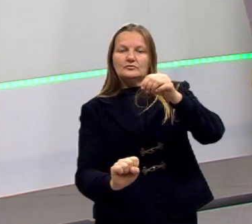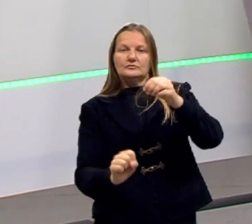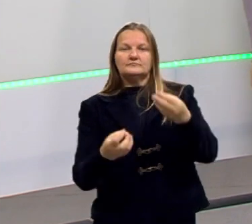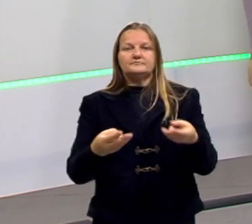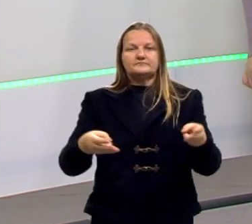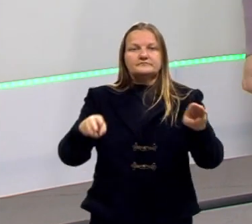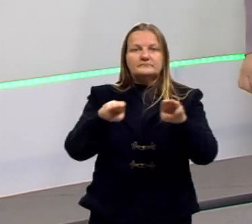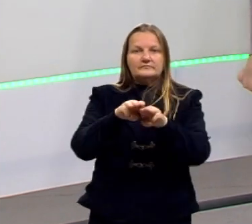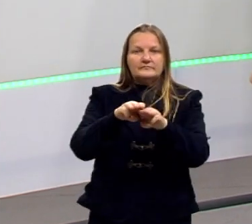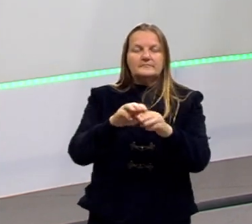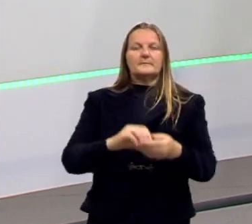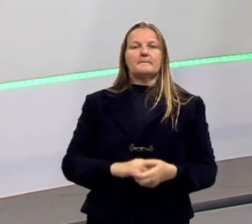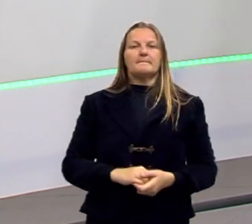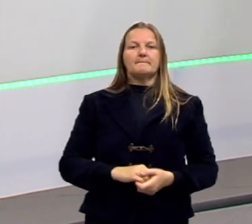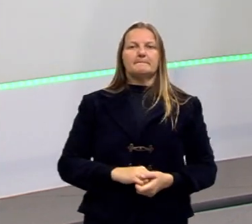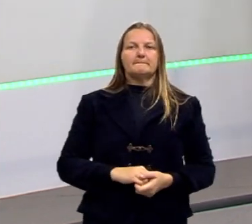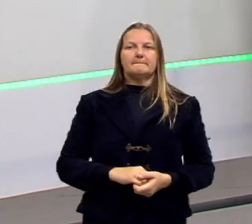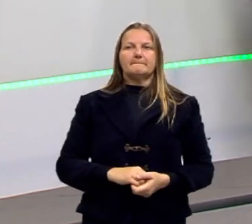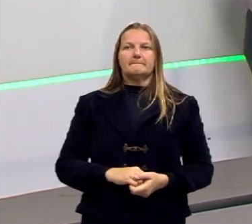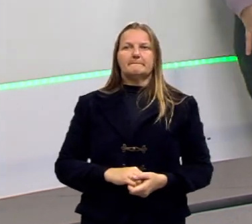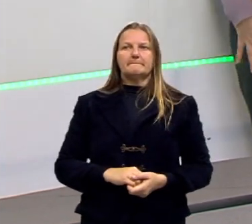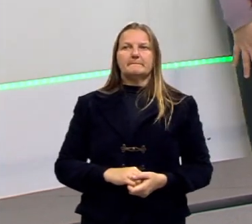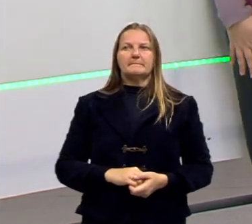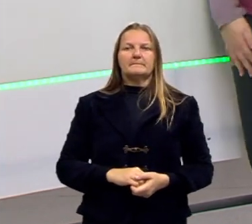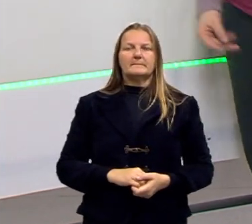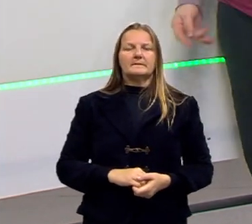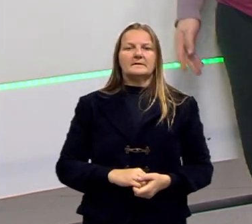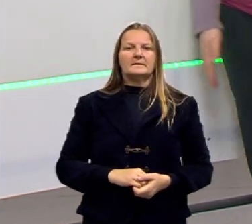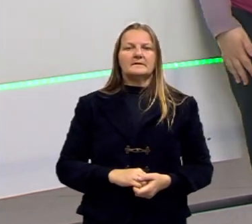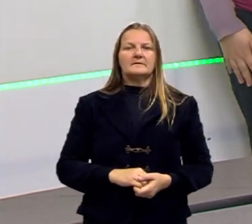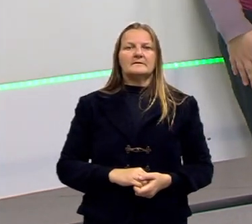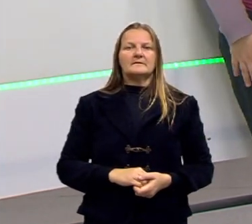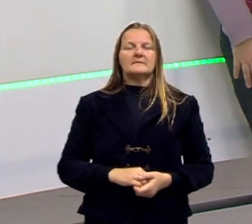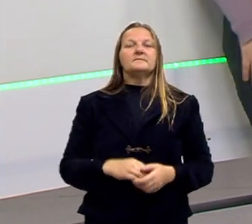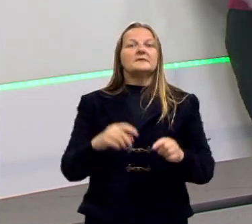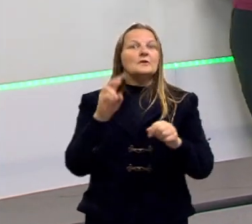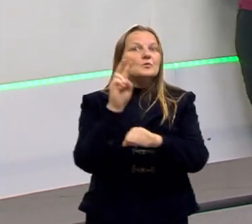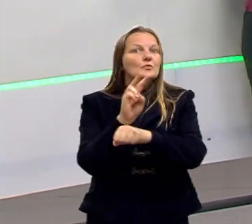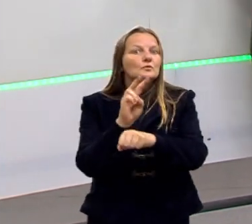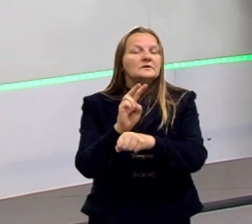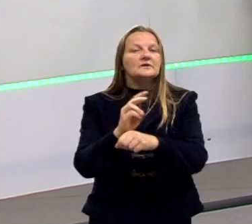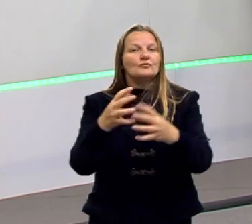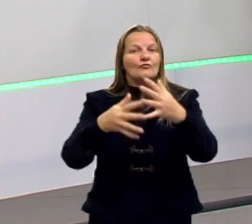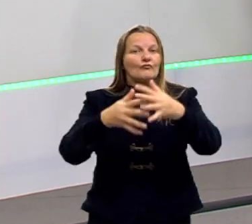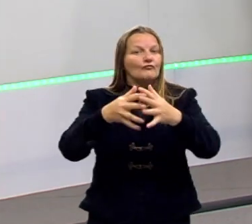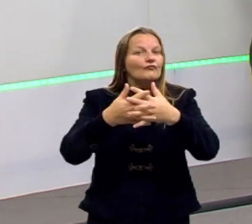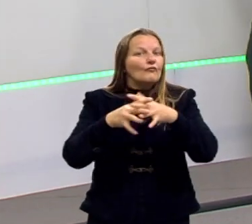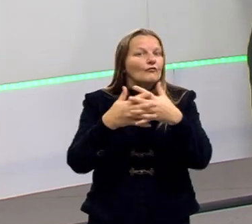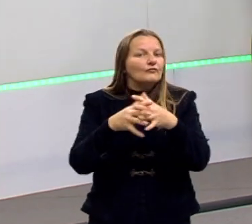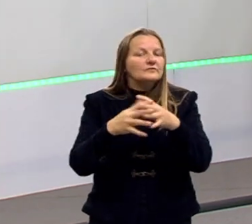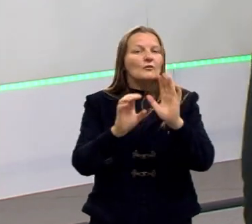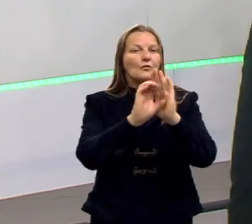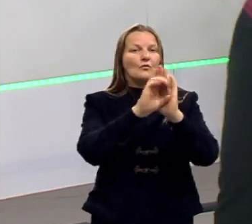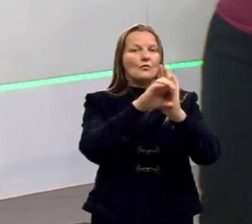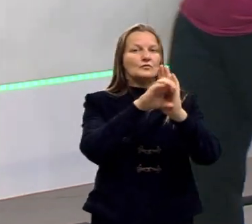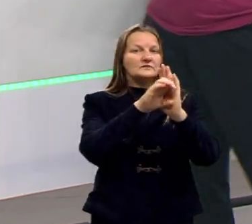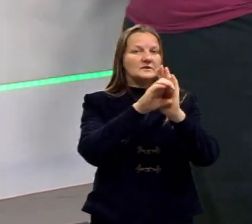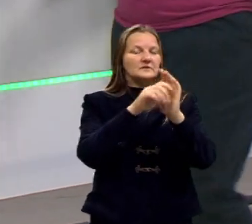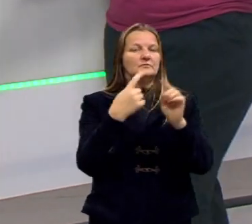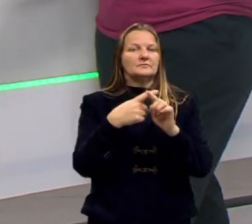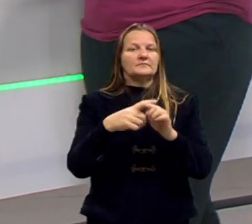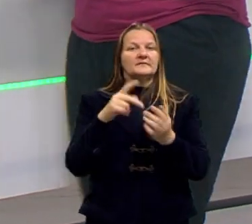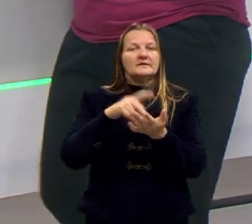né no caso o sul magnético né que é conhecido com o norte geográfico né só para não confundir esses conceitos né